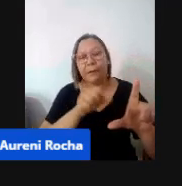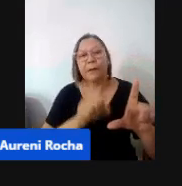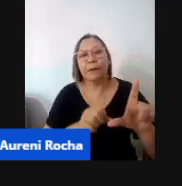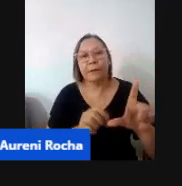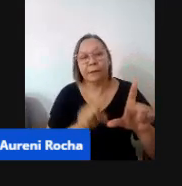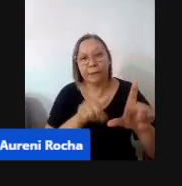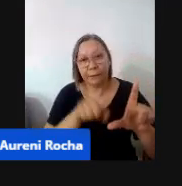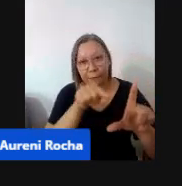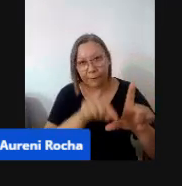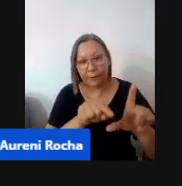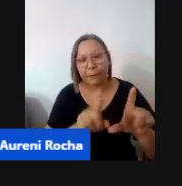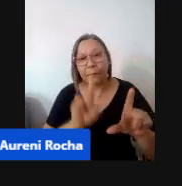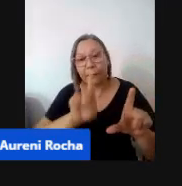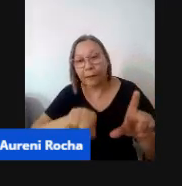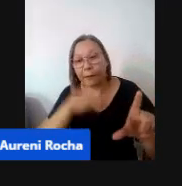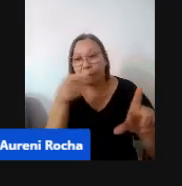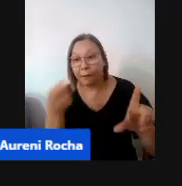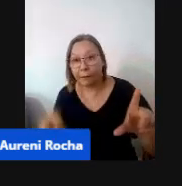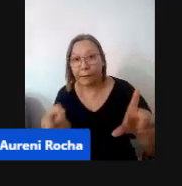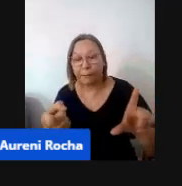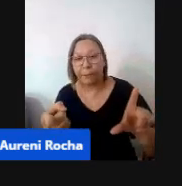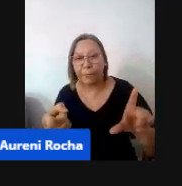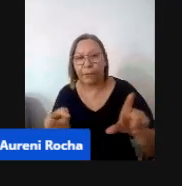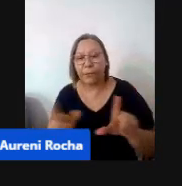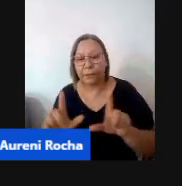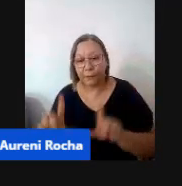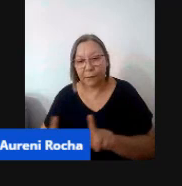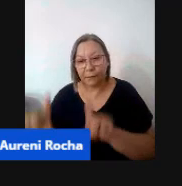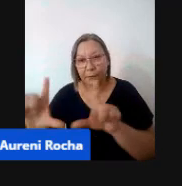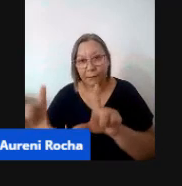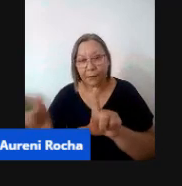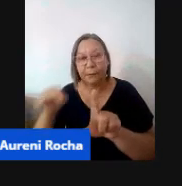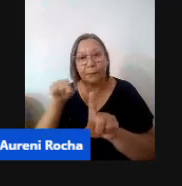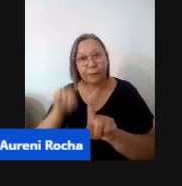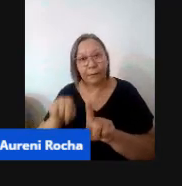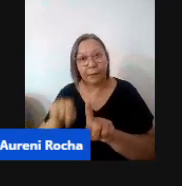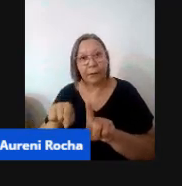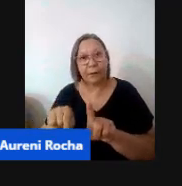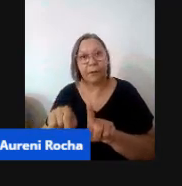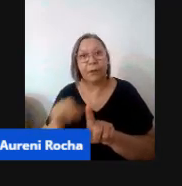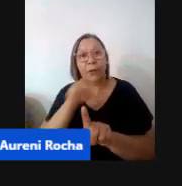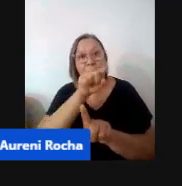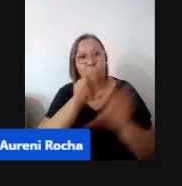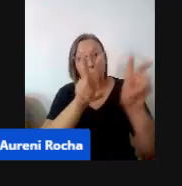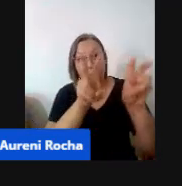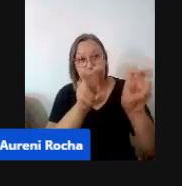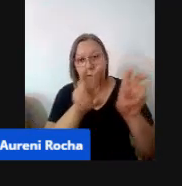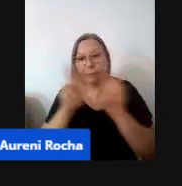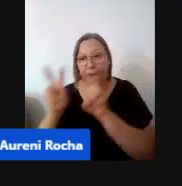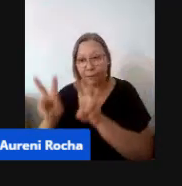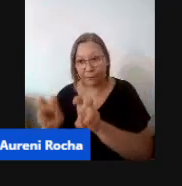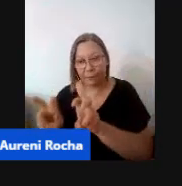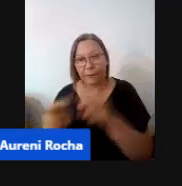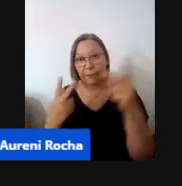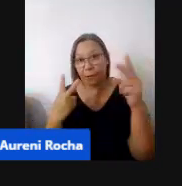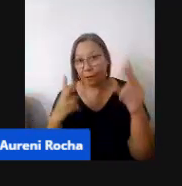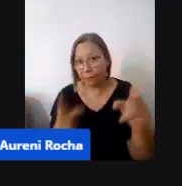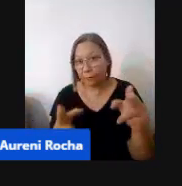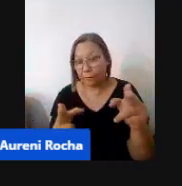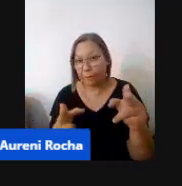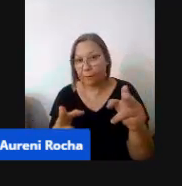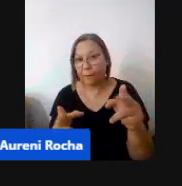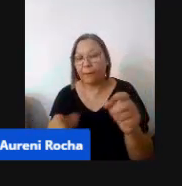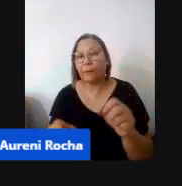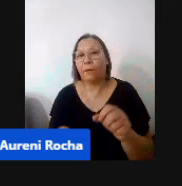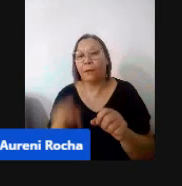e posteriormente uma releitura desse mesmo assunto no Canva. E o que é incrível